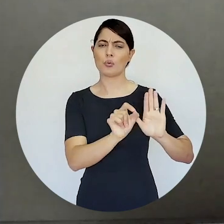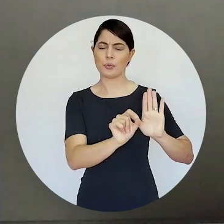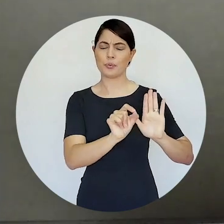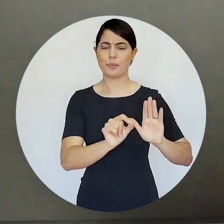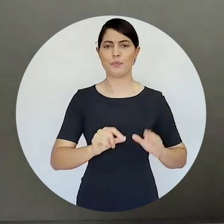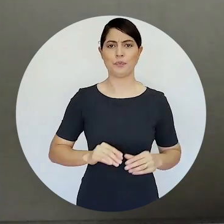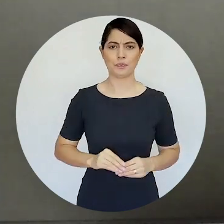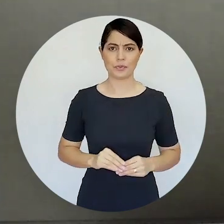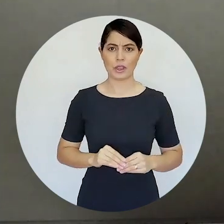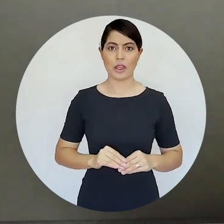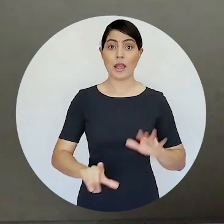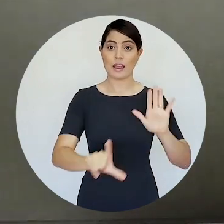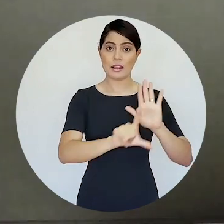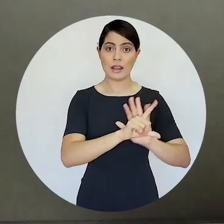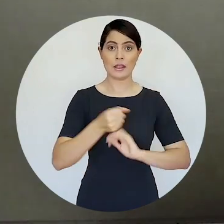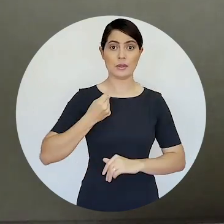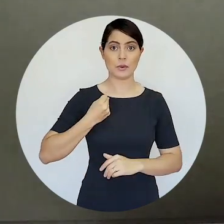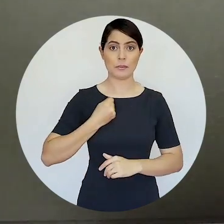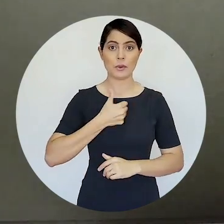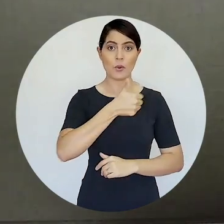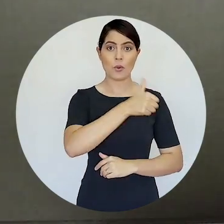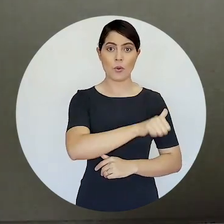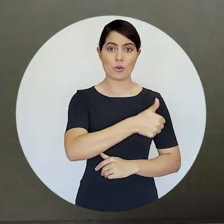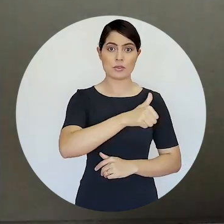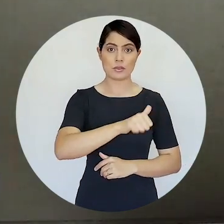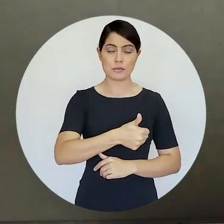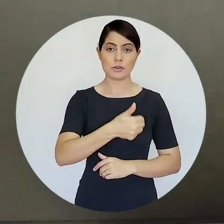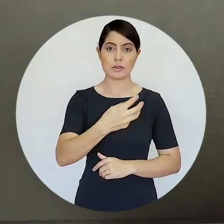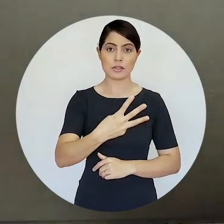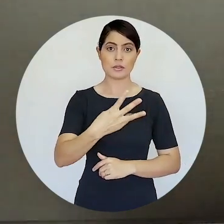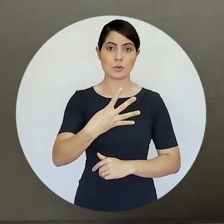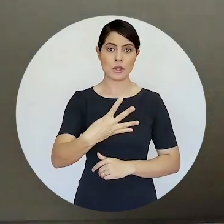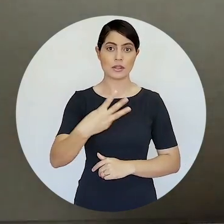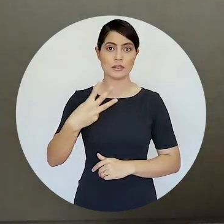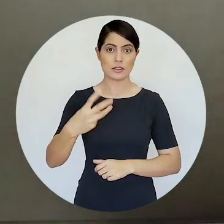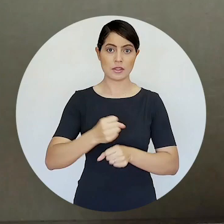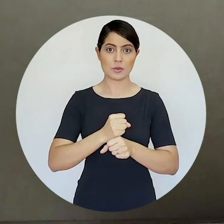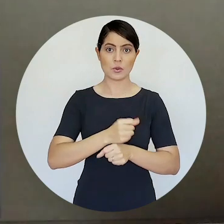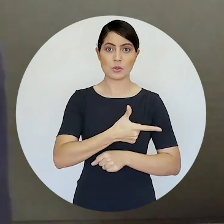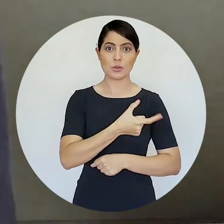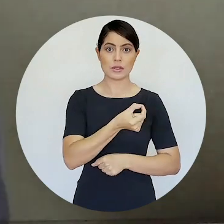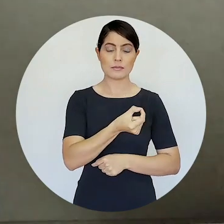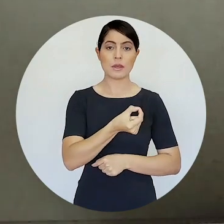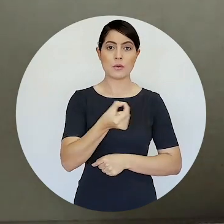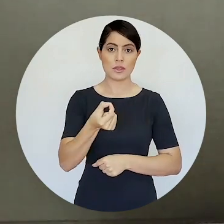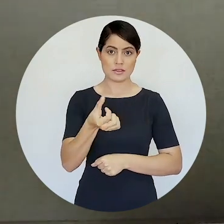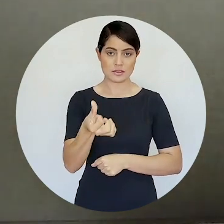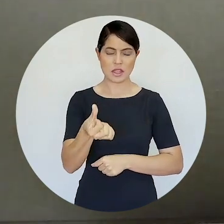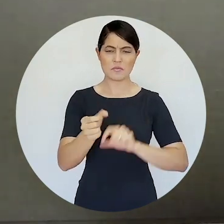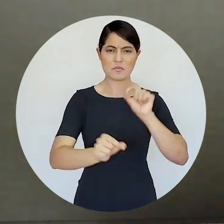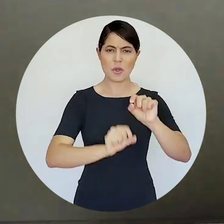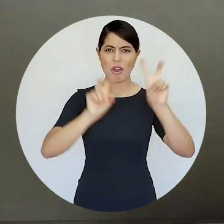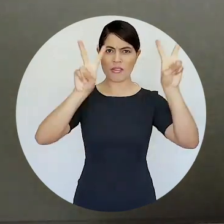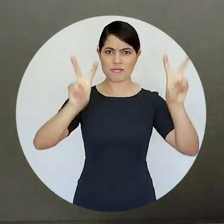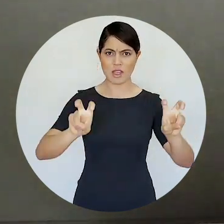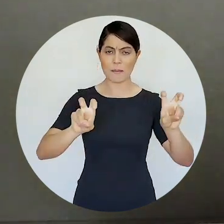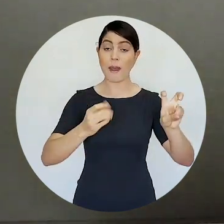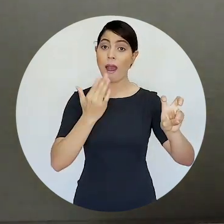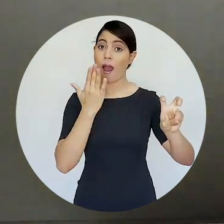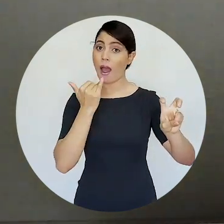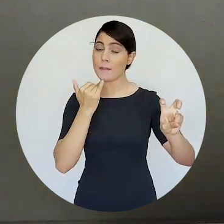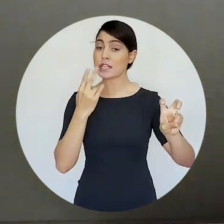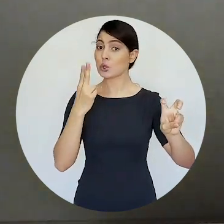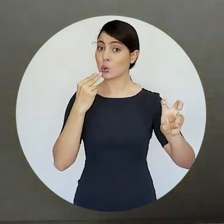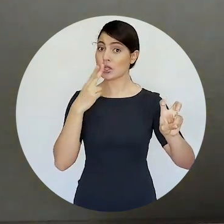infraconstitucionais, a gente tem a Lei 11.343 de 2006, que cria o Sistema Nacional de